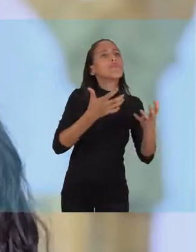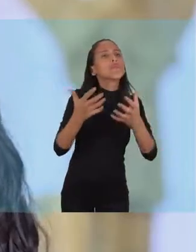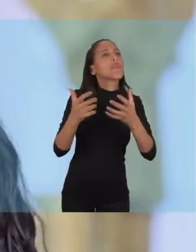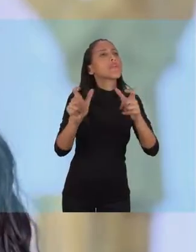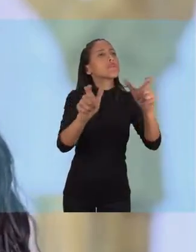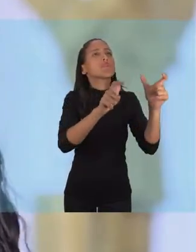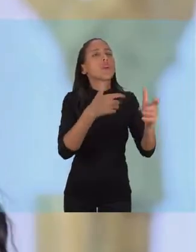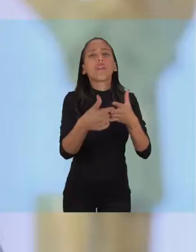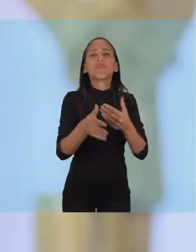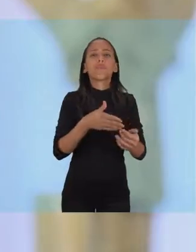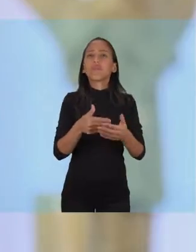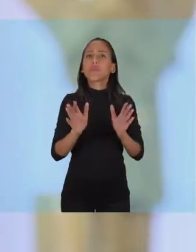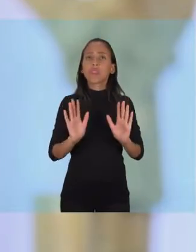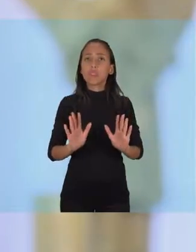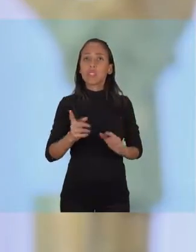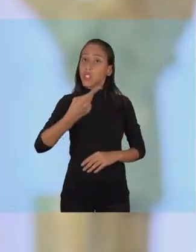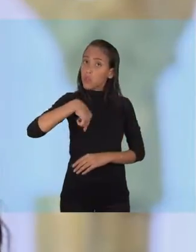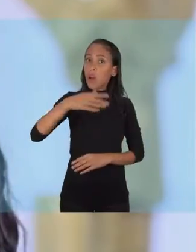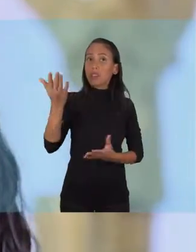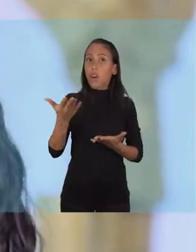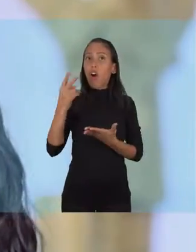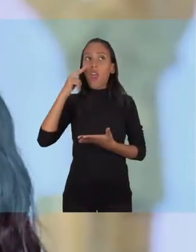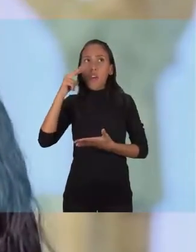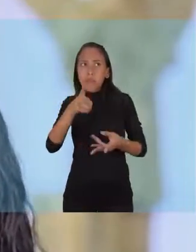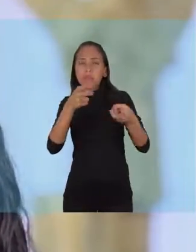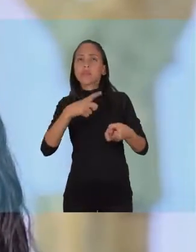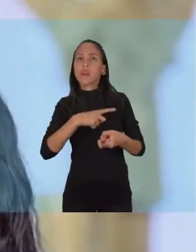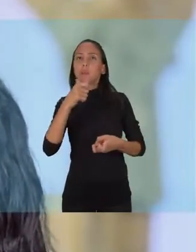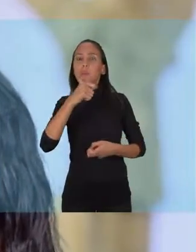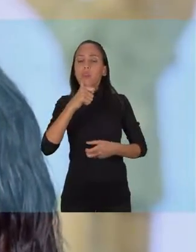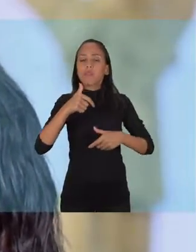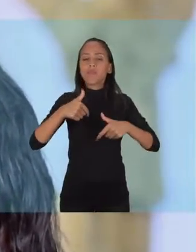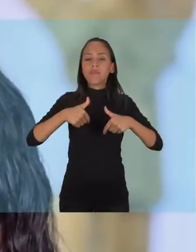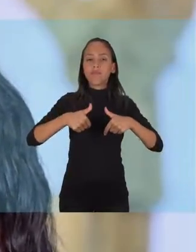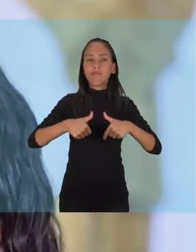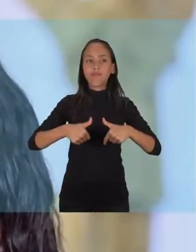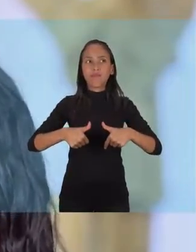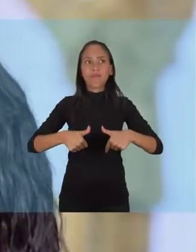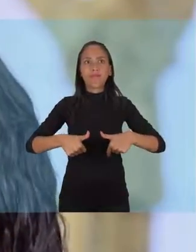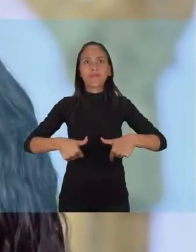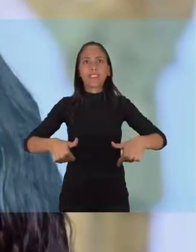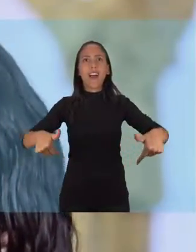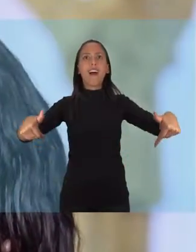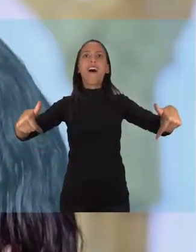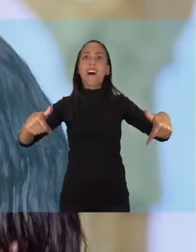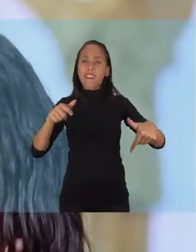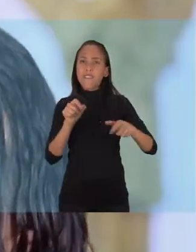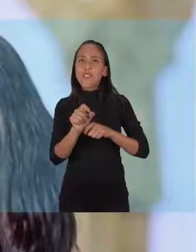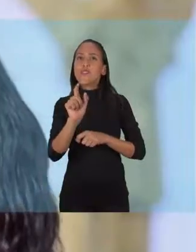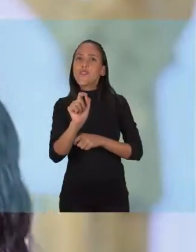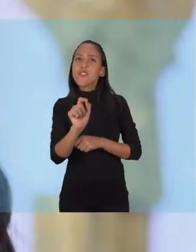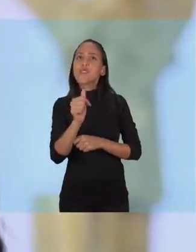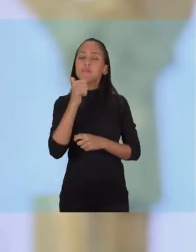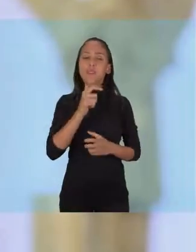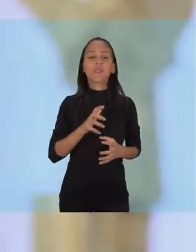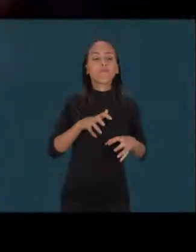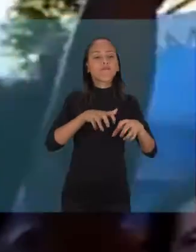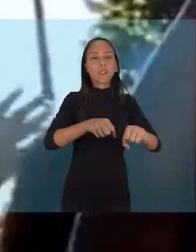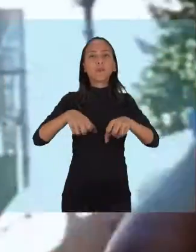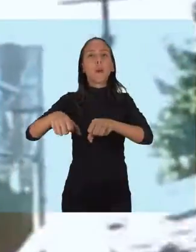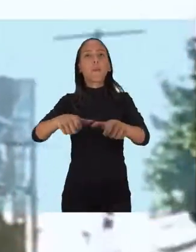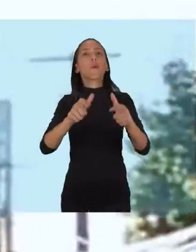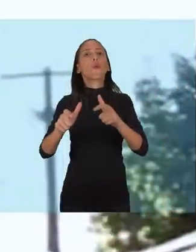as mulheres estão assumindo esse lugar. Elas querem esse lugar por entender que se elas não estiverem lá, quem vai nos